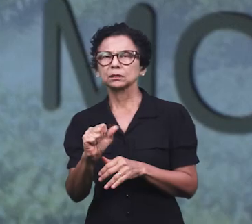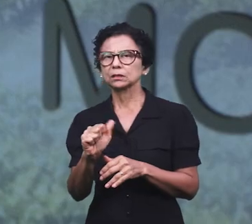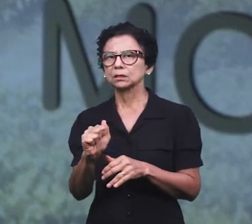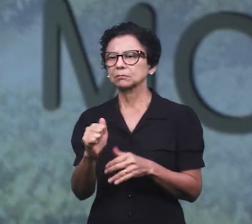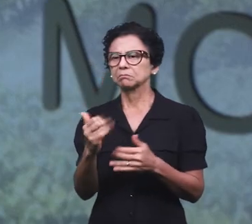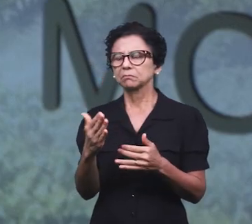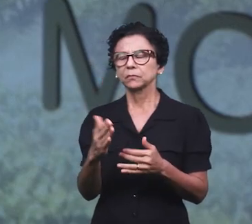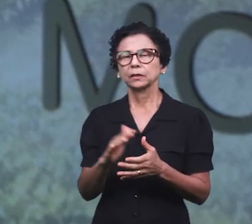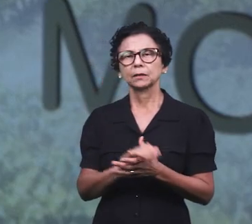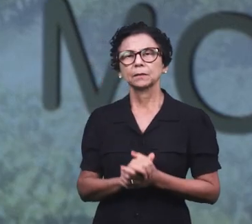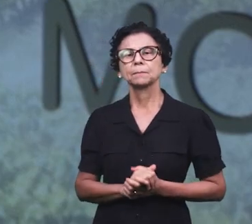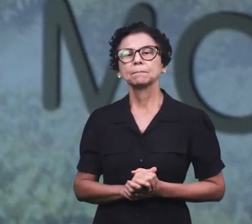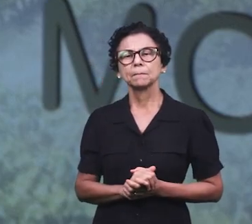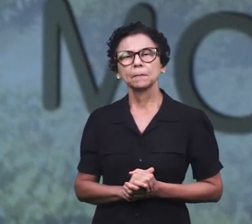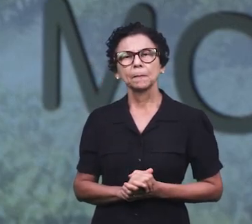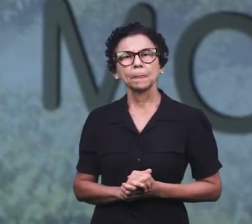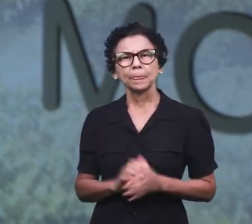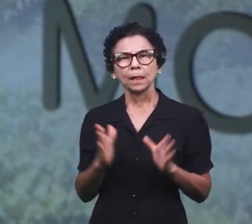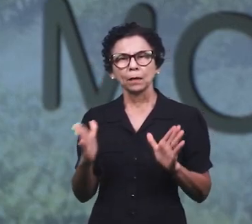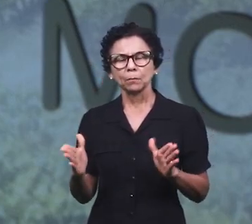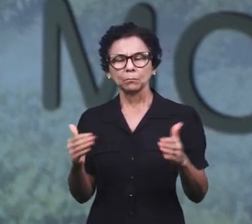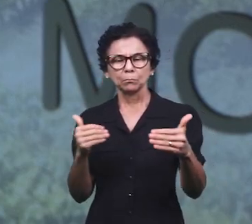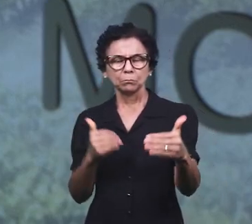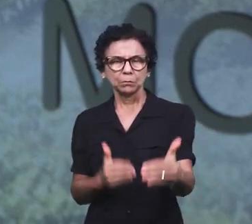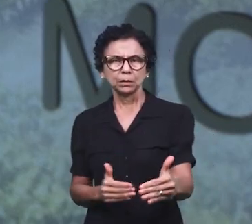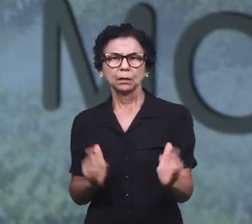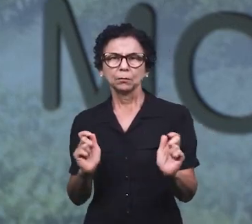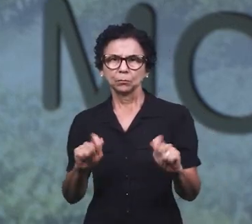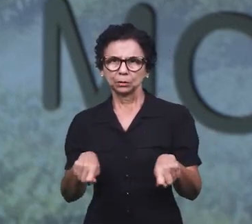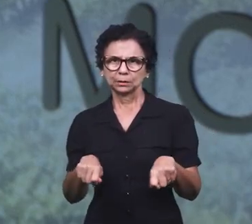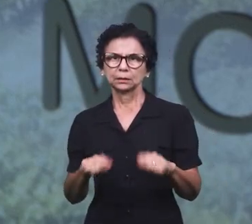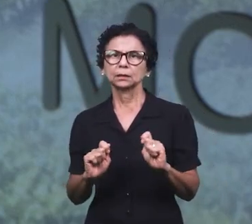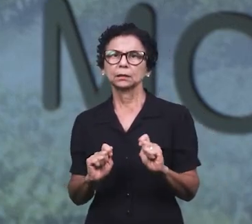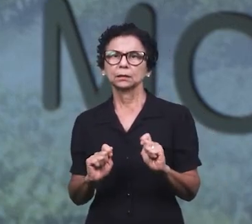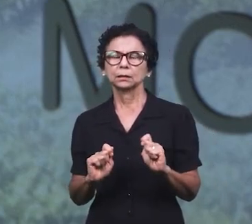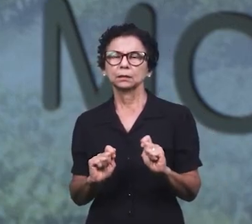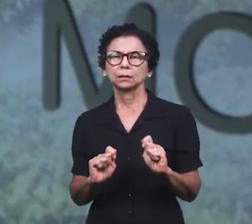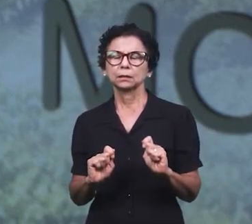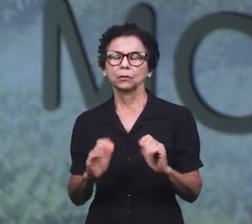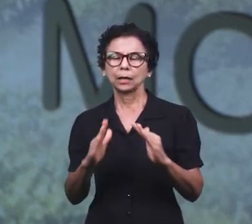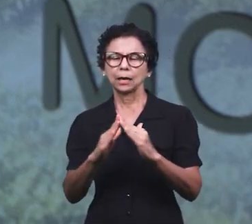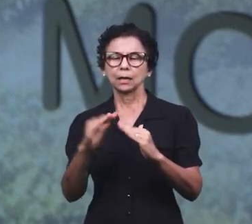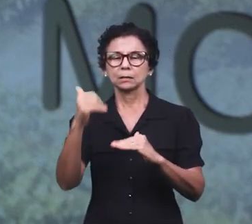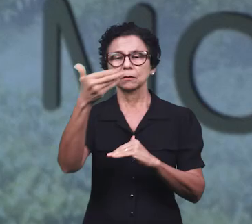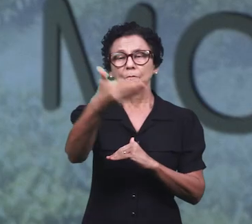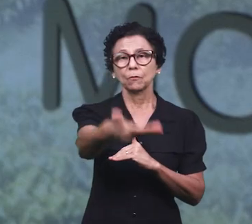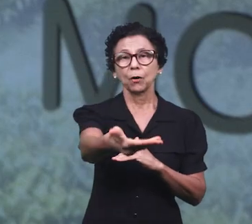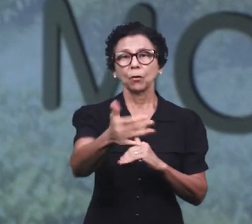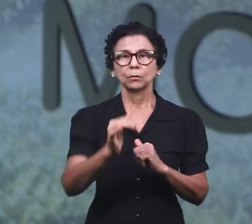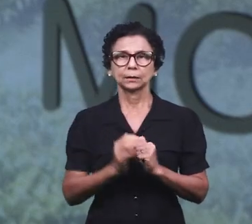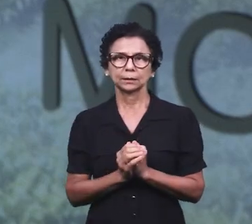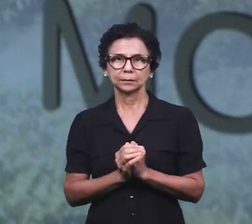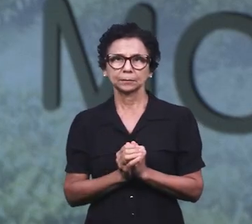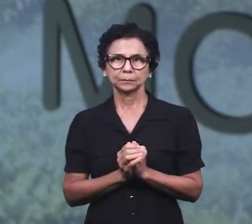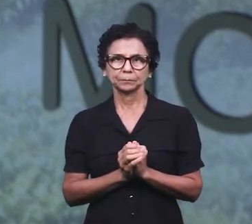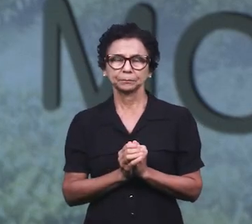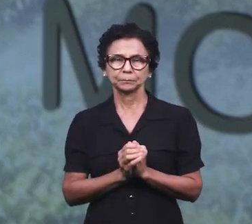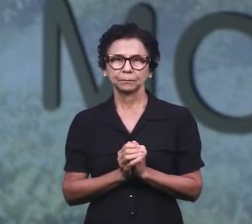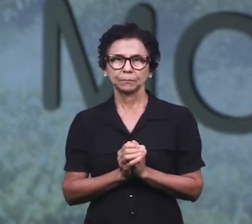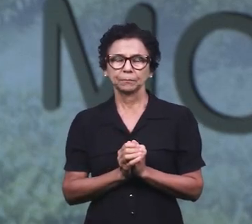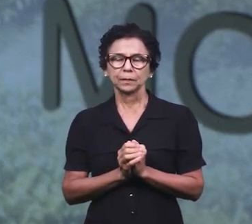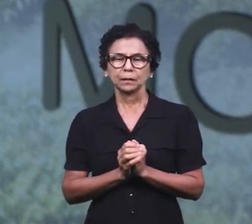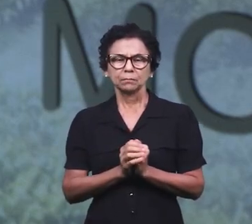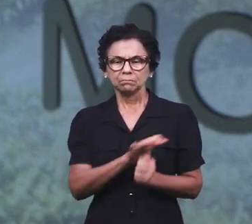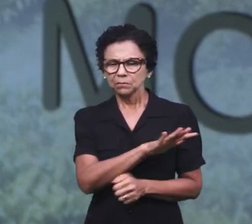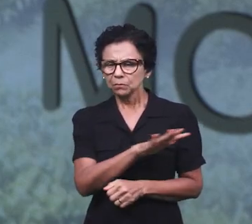fazer isso acontecer, é possível começar dentro de um quintal, numa varanda, desde que você